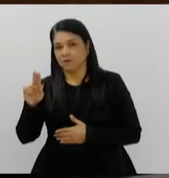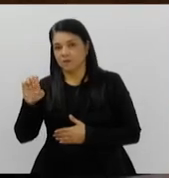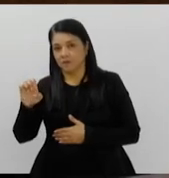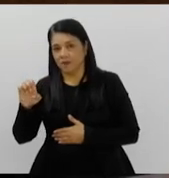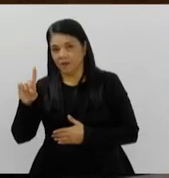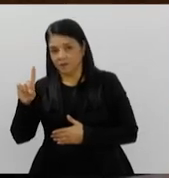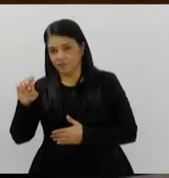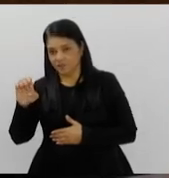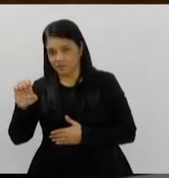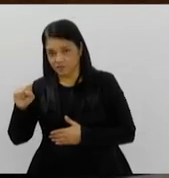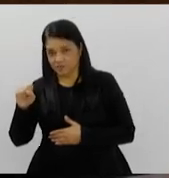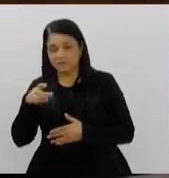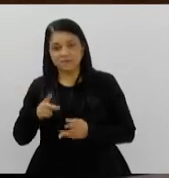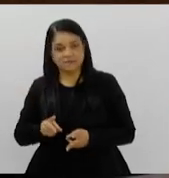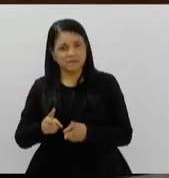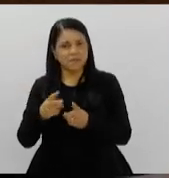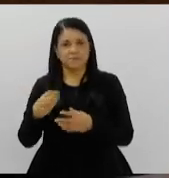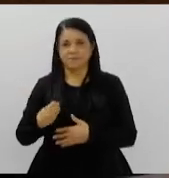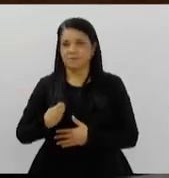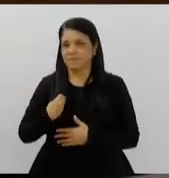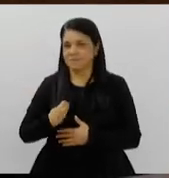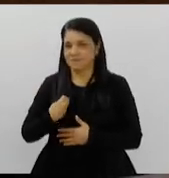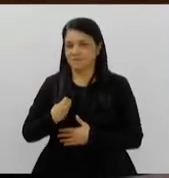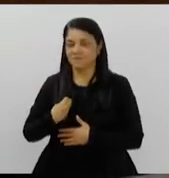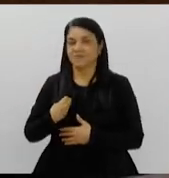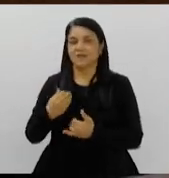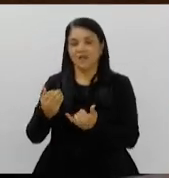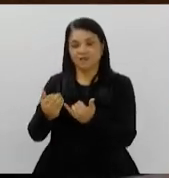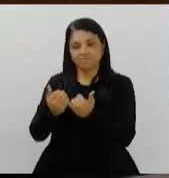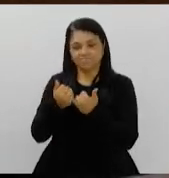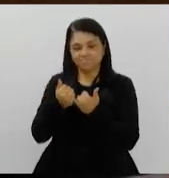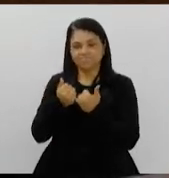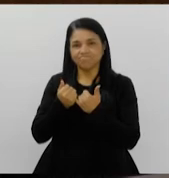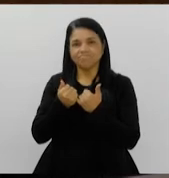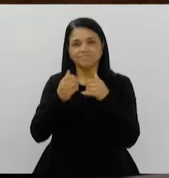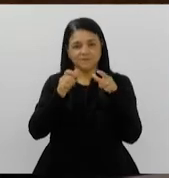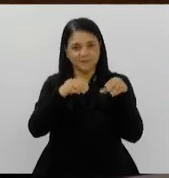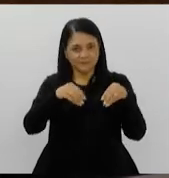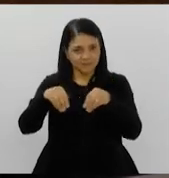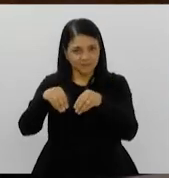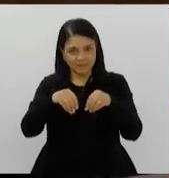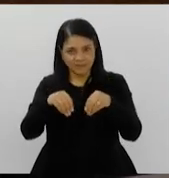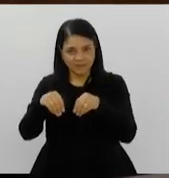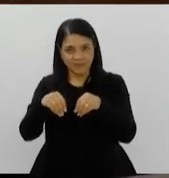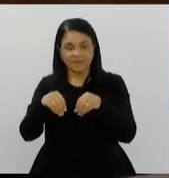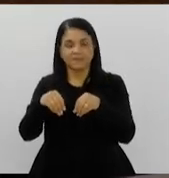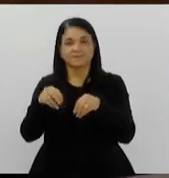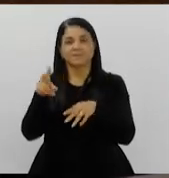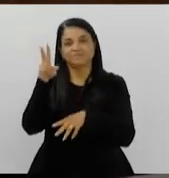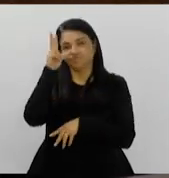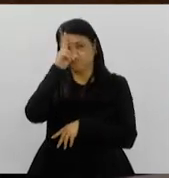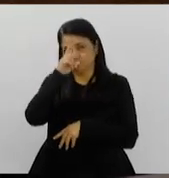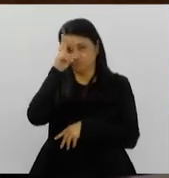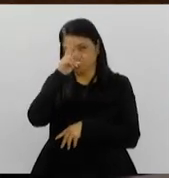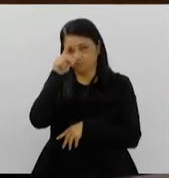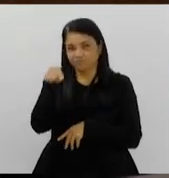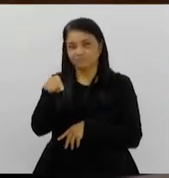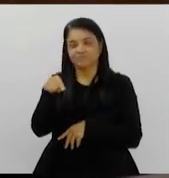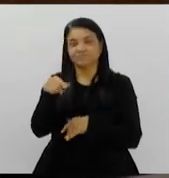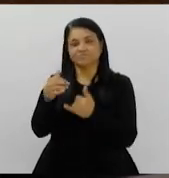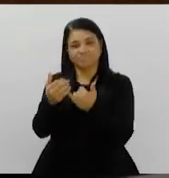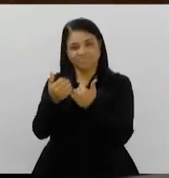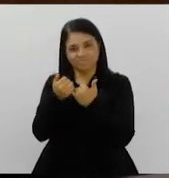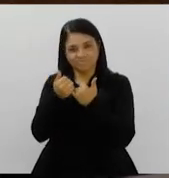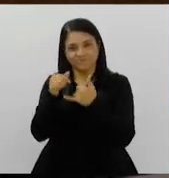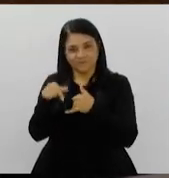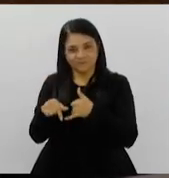hoje e sempre, e o tombamento desse assentamento, o tombamento histórico desse lugar é também